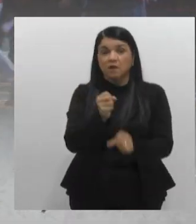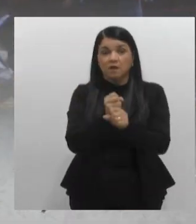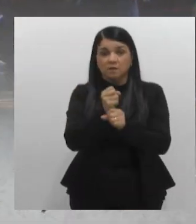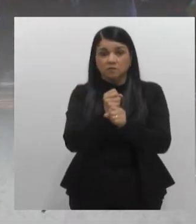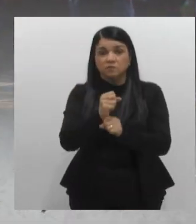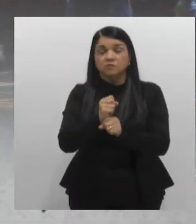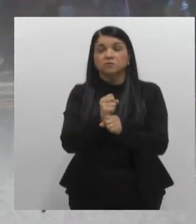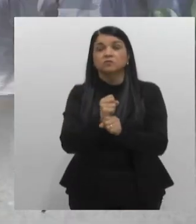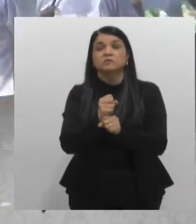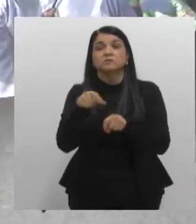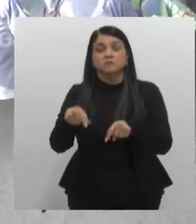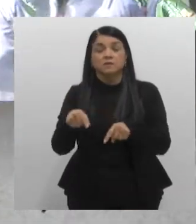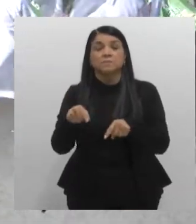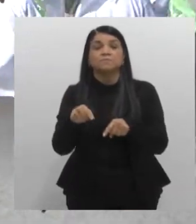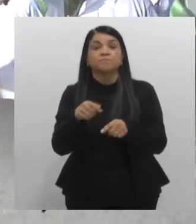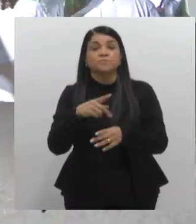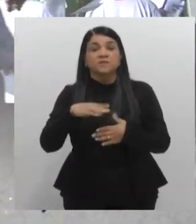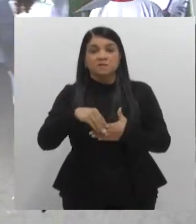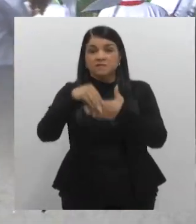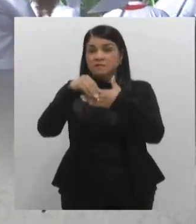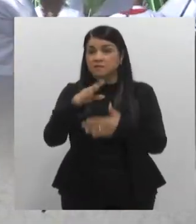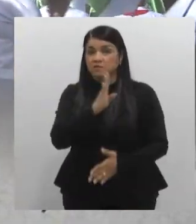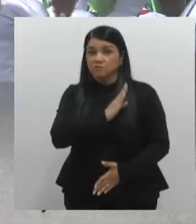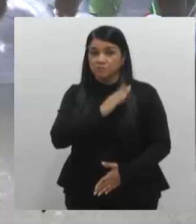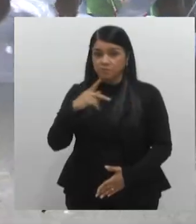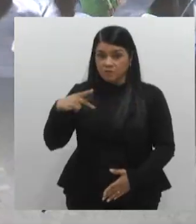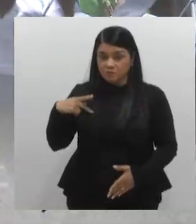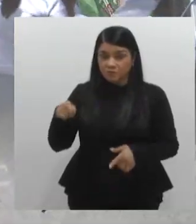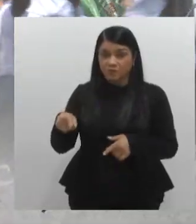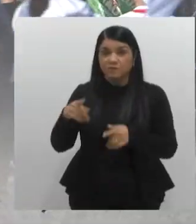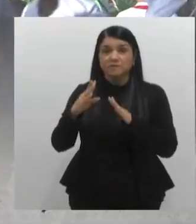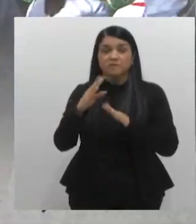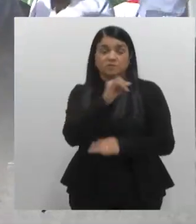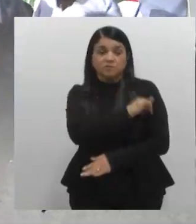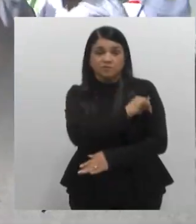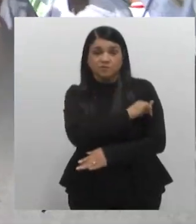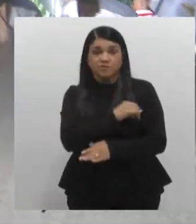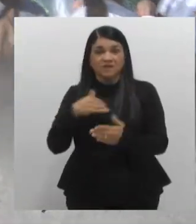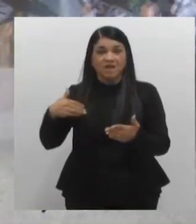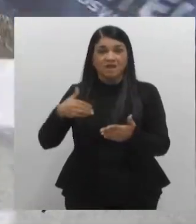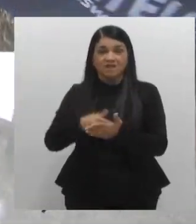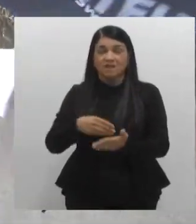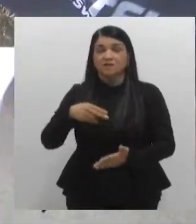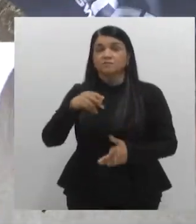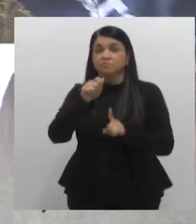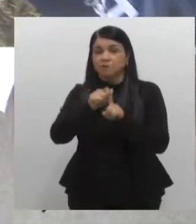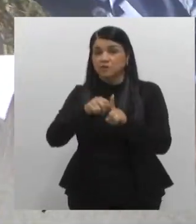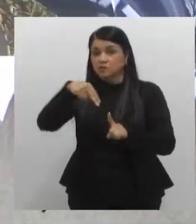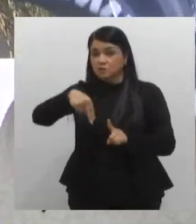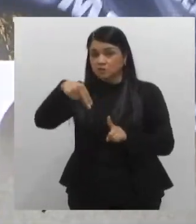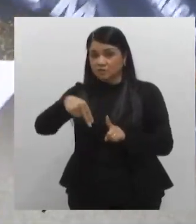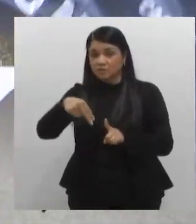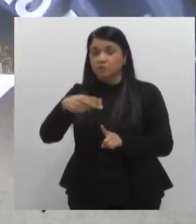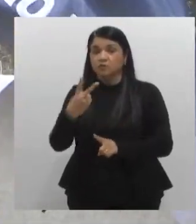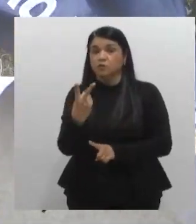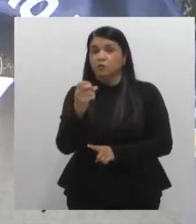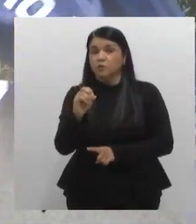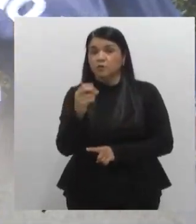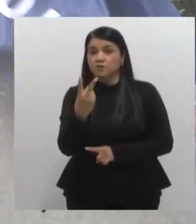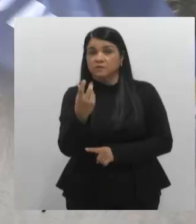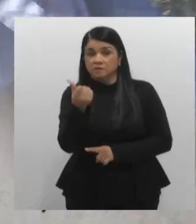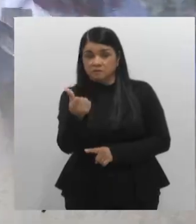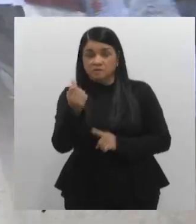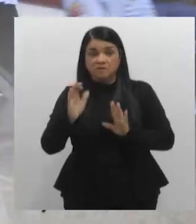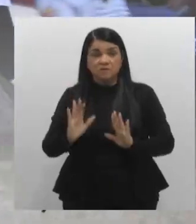Sebastião do Rio de Janeiro e se estenderá até o dia 16 de novembro de 2026, quando se celebram os